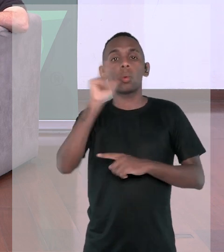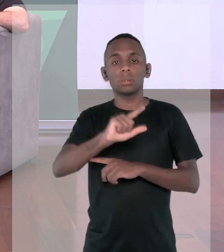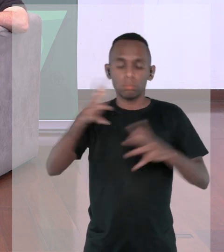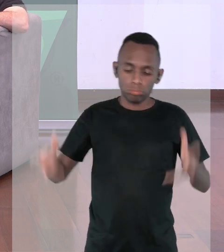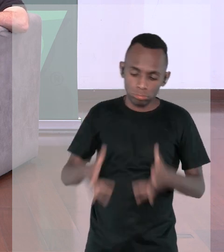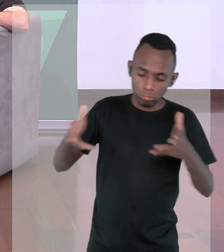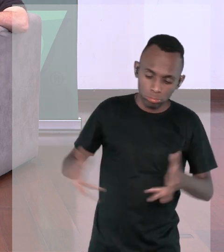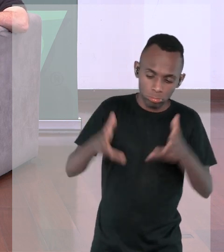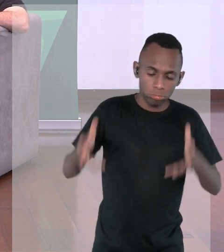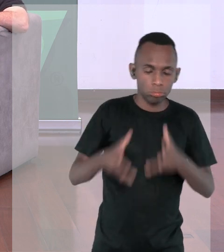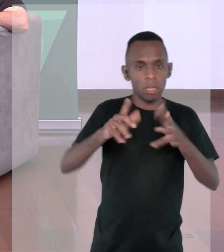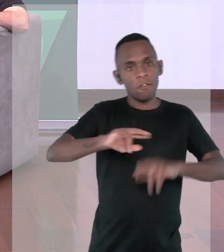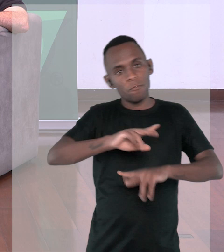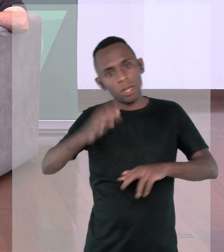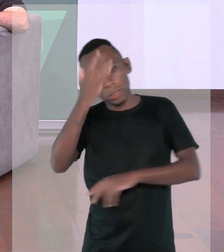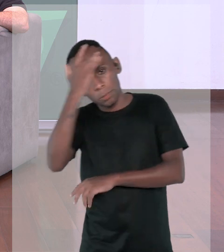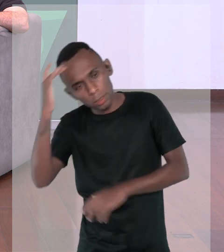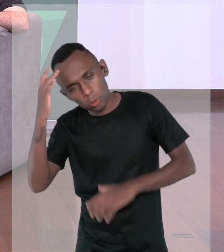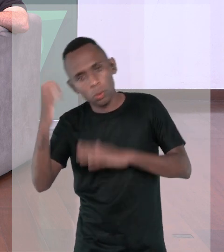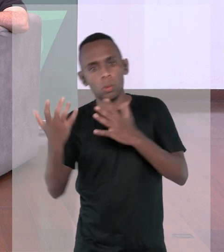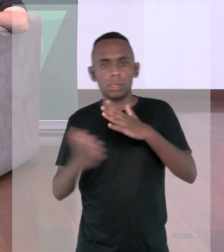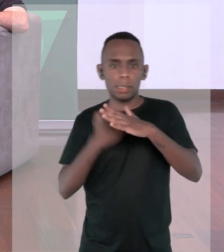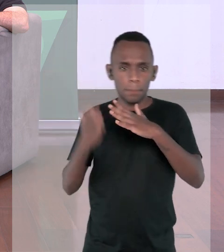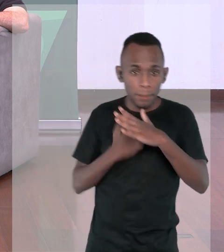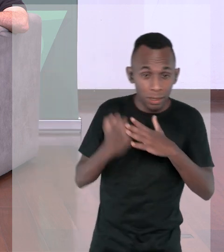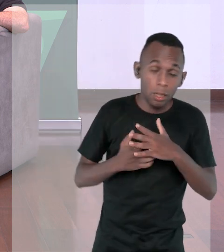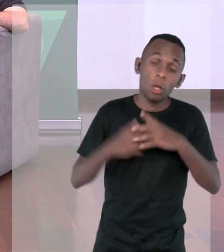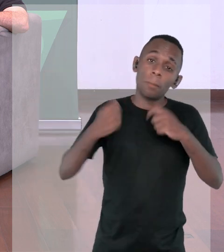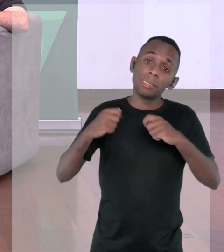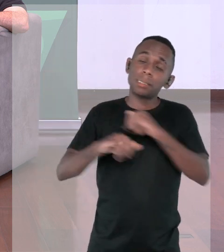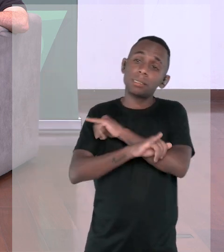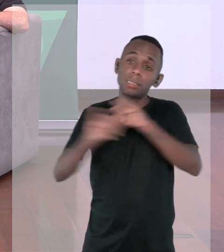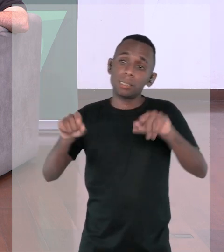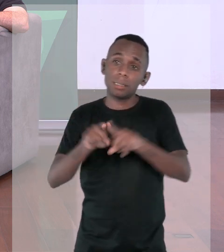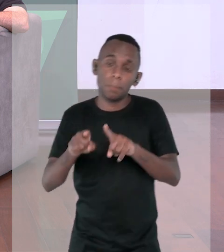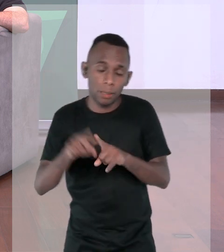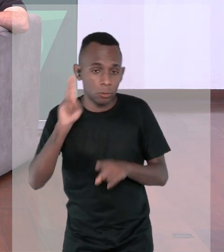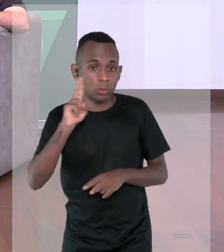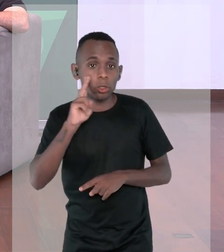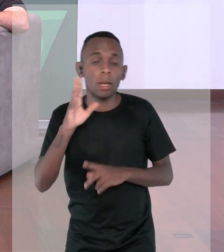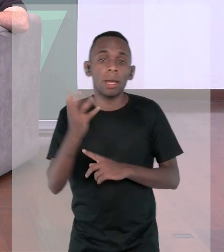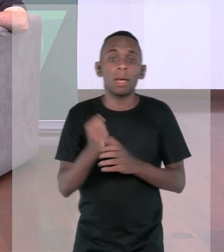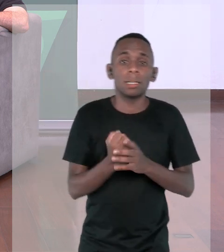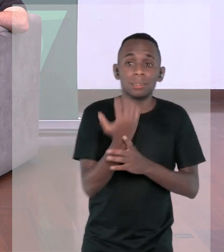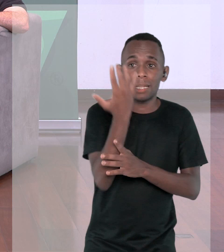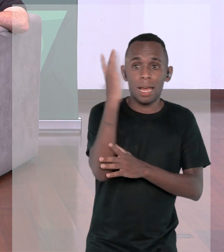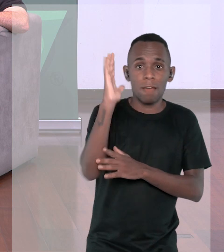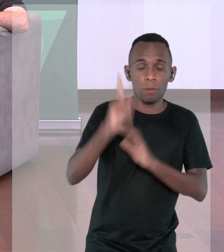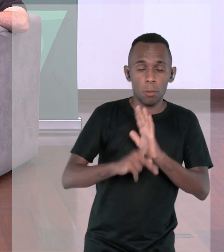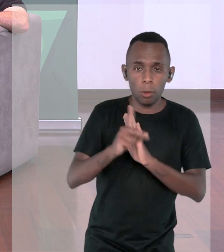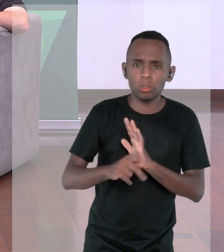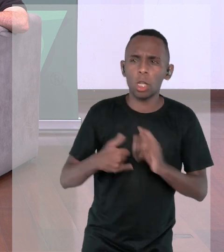muita coisa, muita gente, muitas empresas. E eu preciso dizer, na história da árvore, o que mais me orgulha é